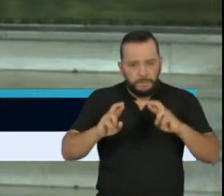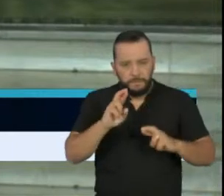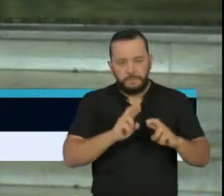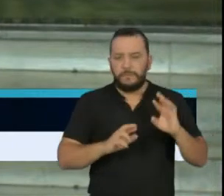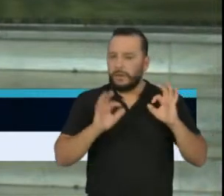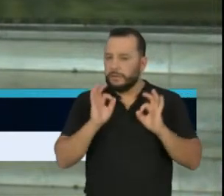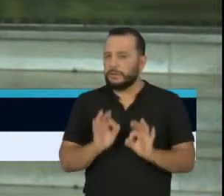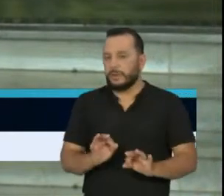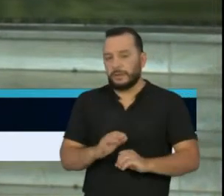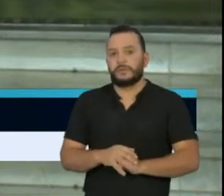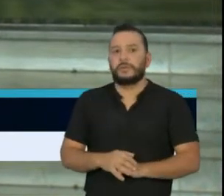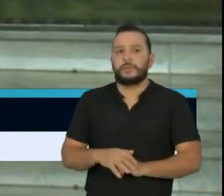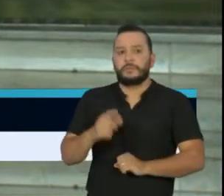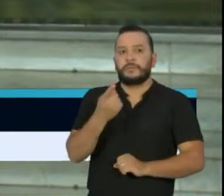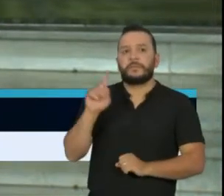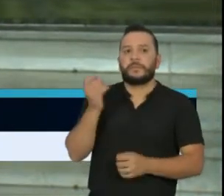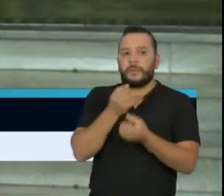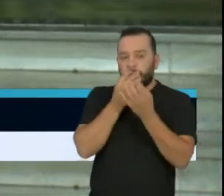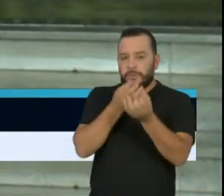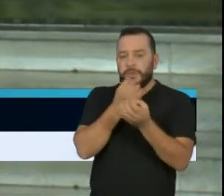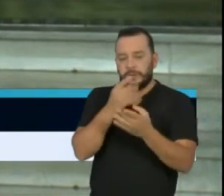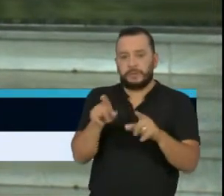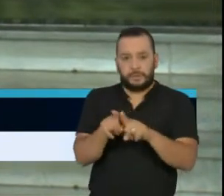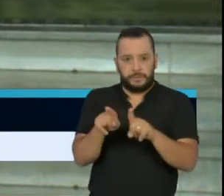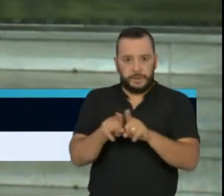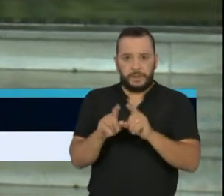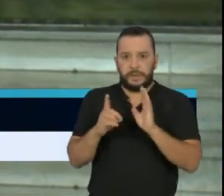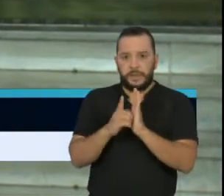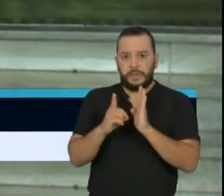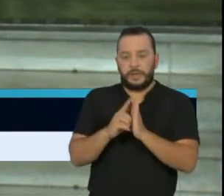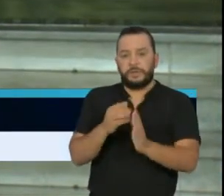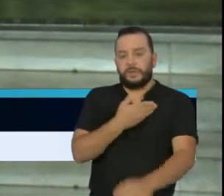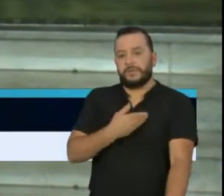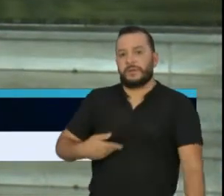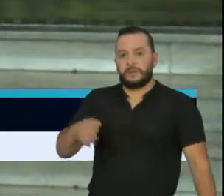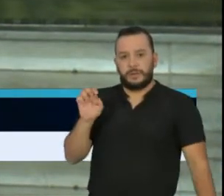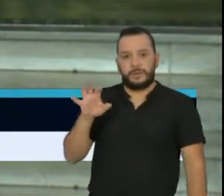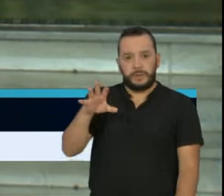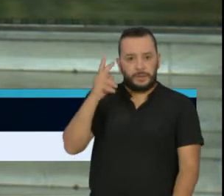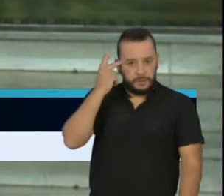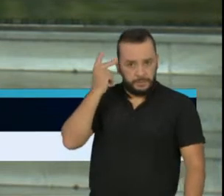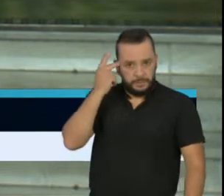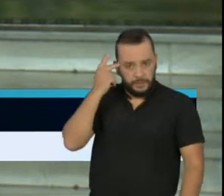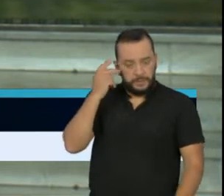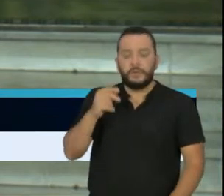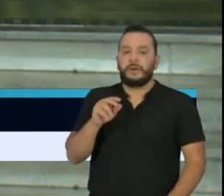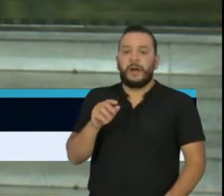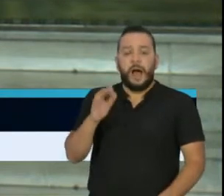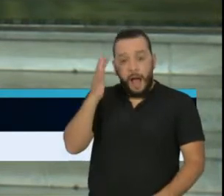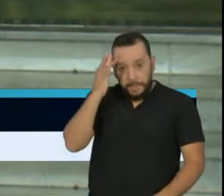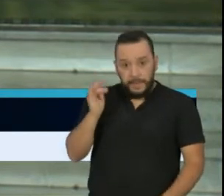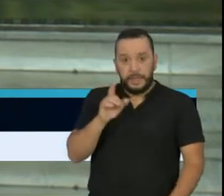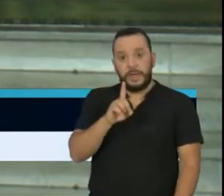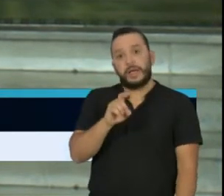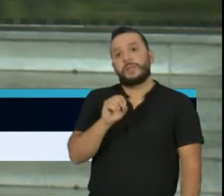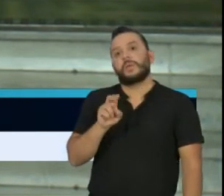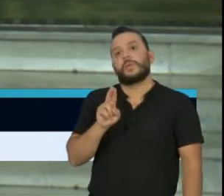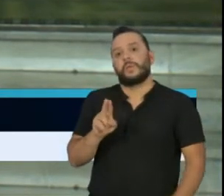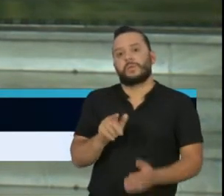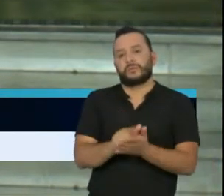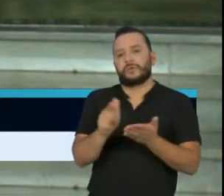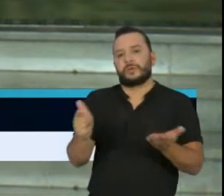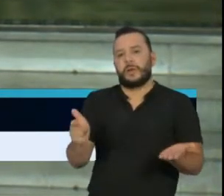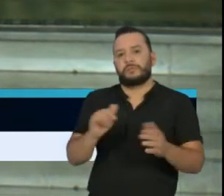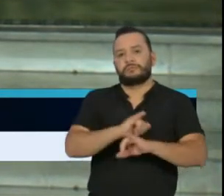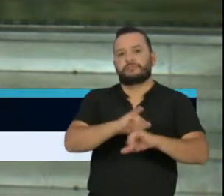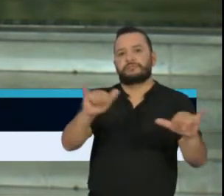Última informação é o decreto do governo do estado de São Paulo, que será publicado no Diário Oficial de amanhã, recomendando, da